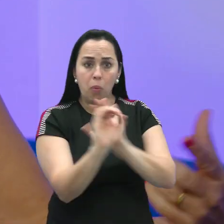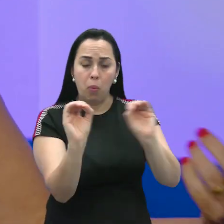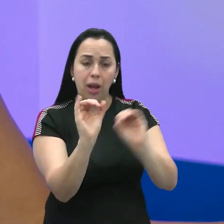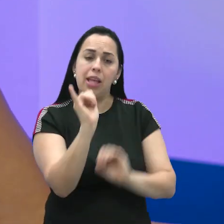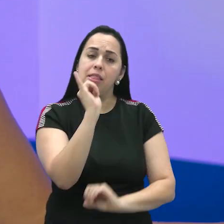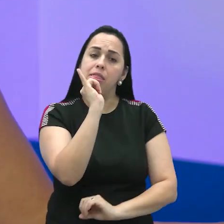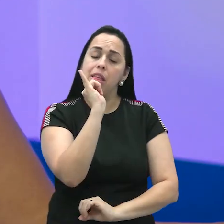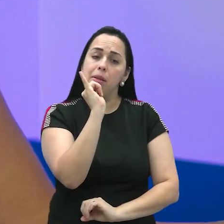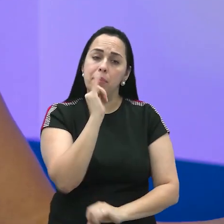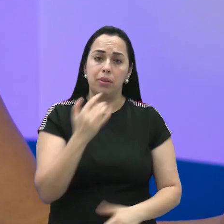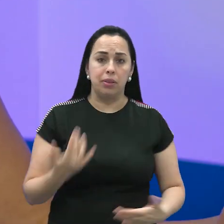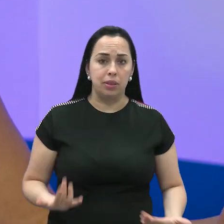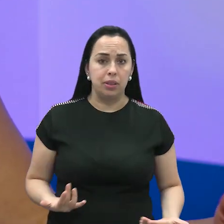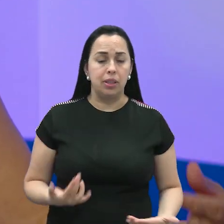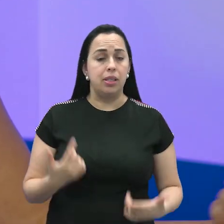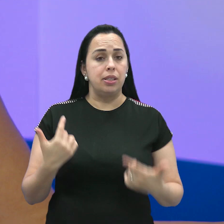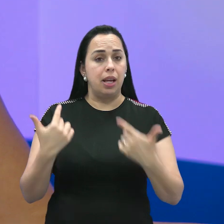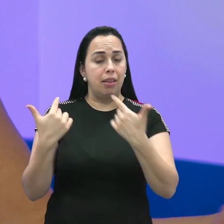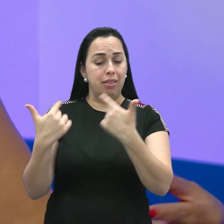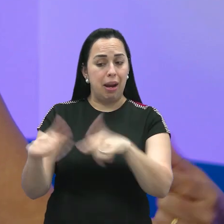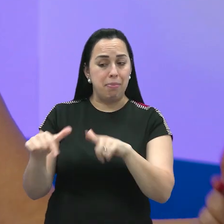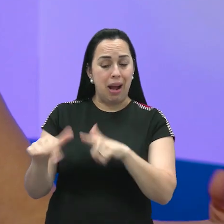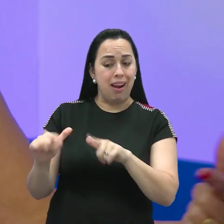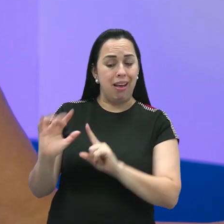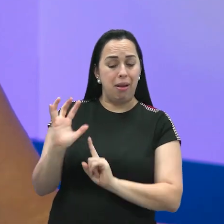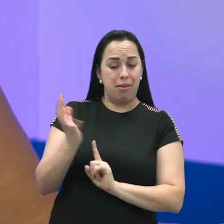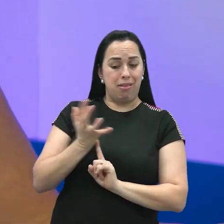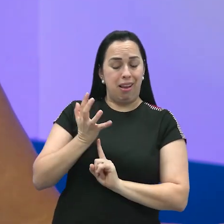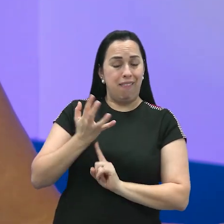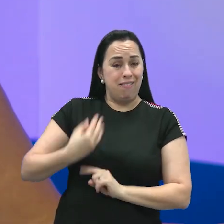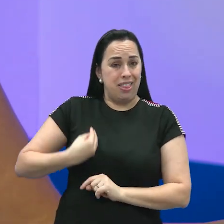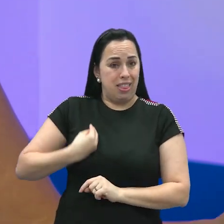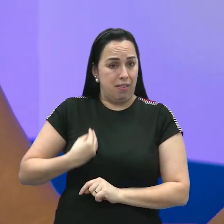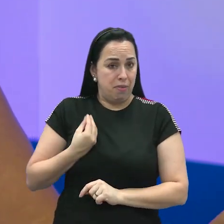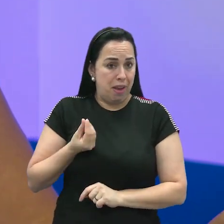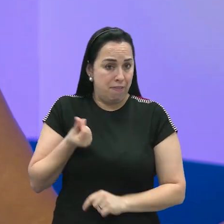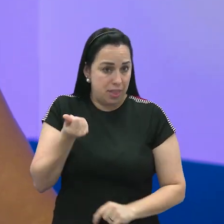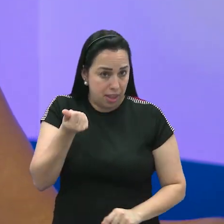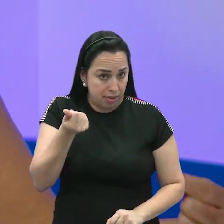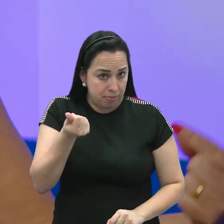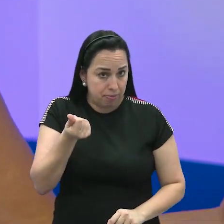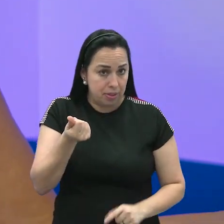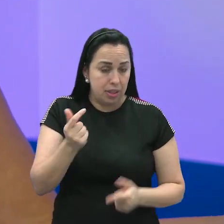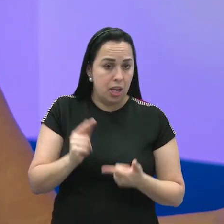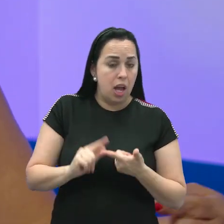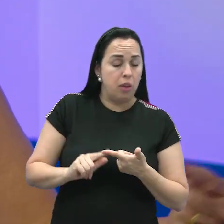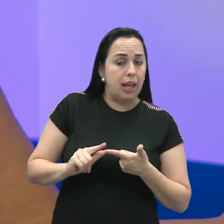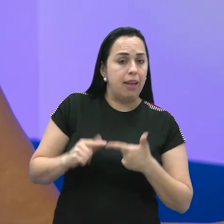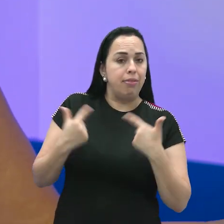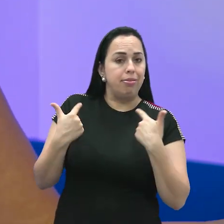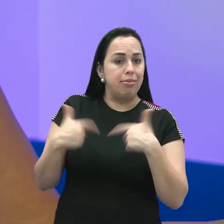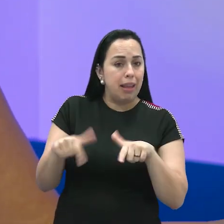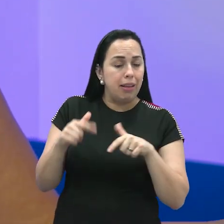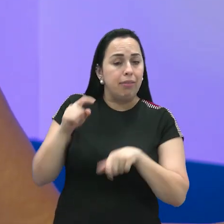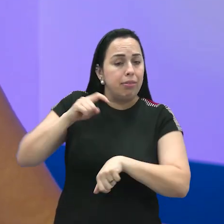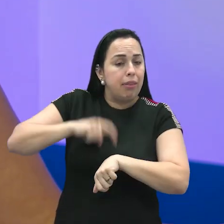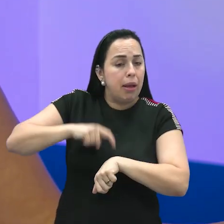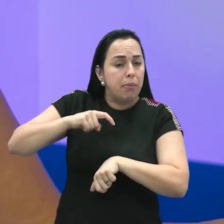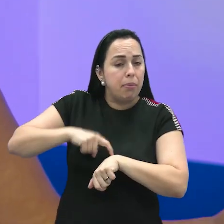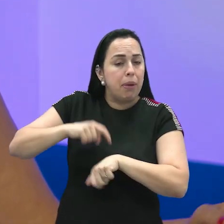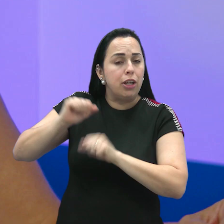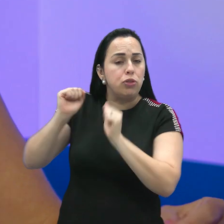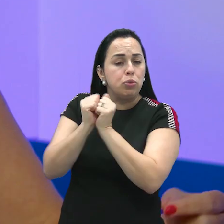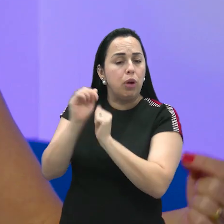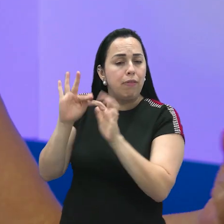questionadas. Por exemplo, isso, né? Se o trabalho afeta ou não a minha qualidade de vida, se eu tenho tempo ou não para ficar com a minha